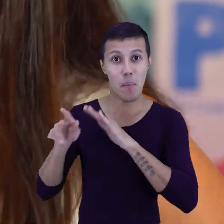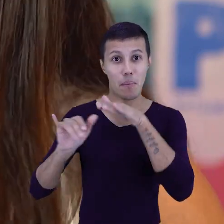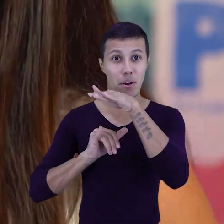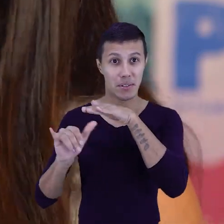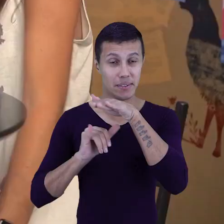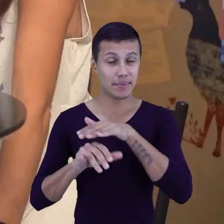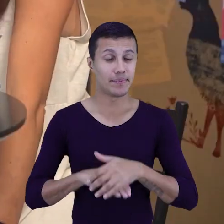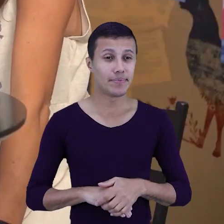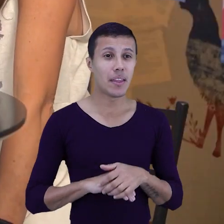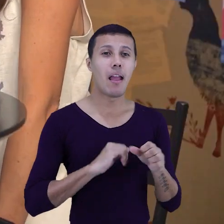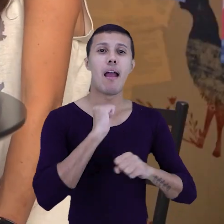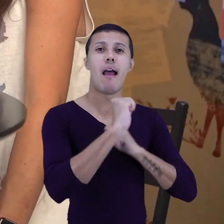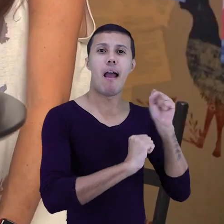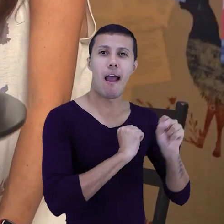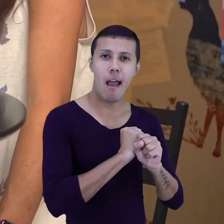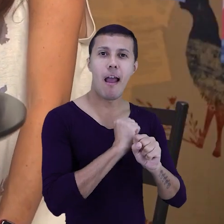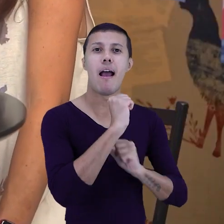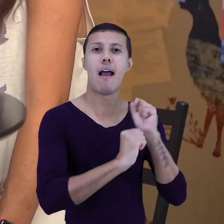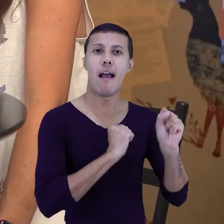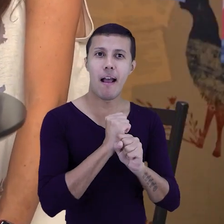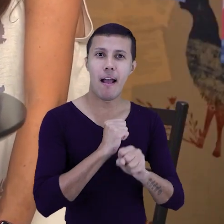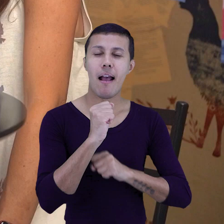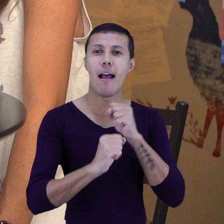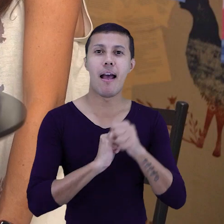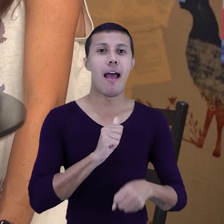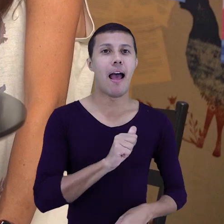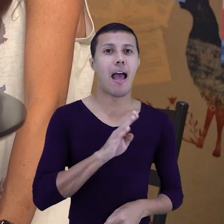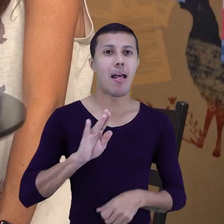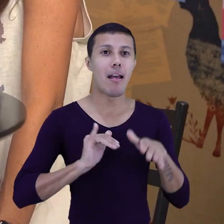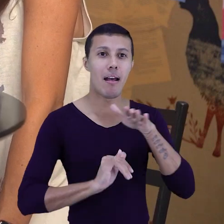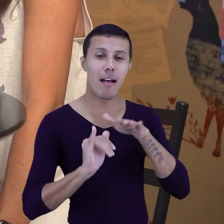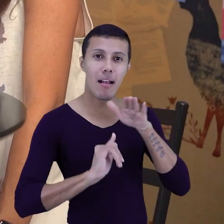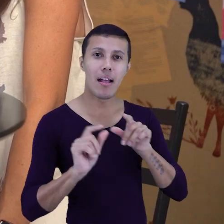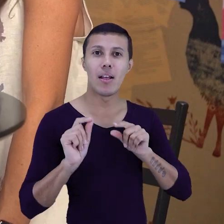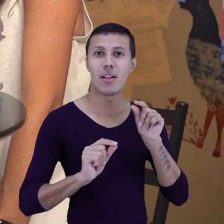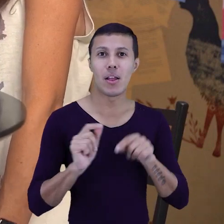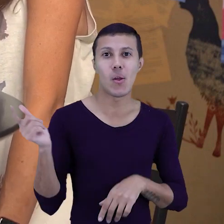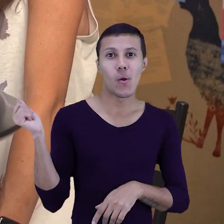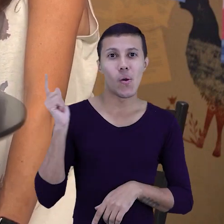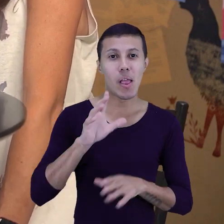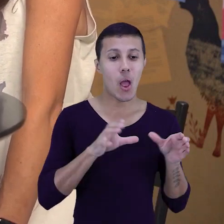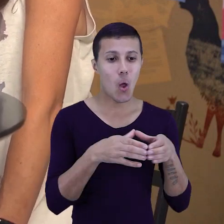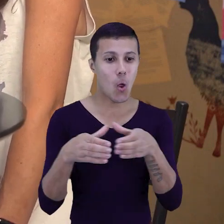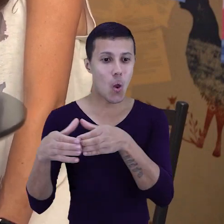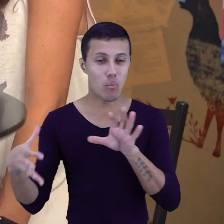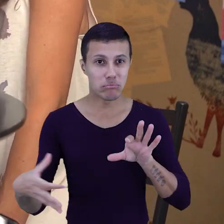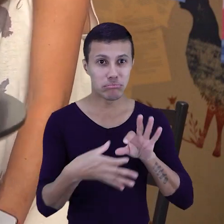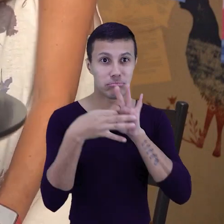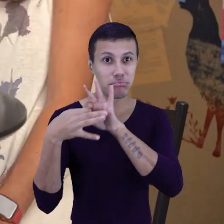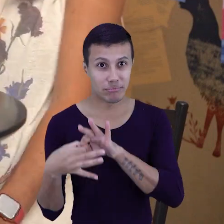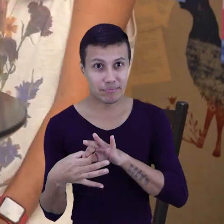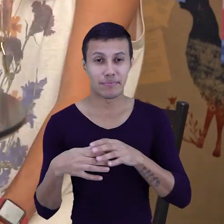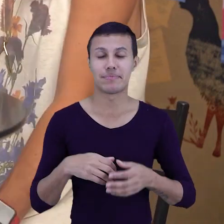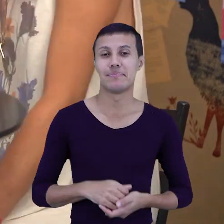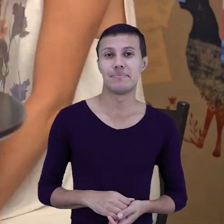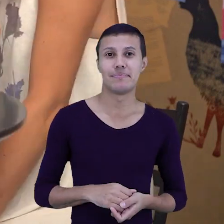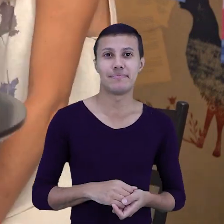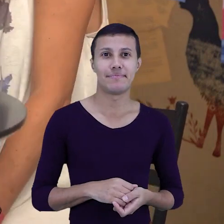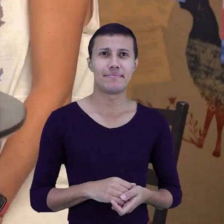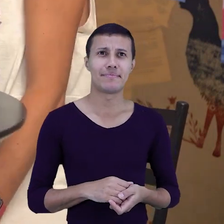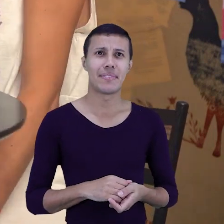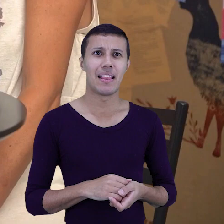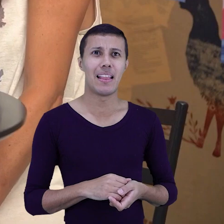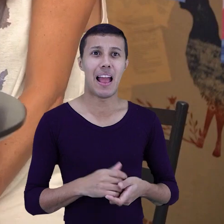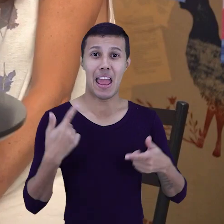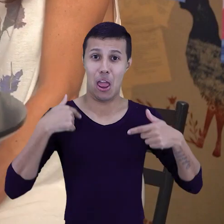das startups. Sim, a cada ano que passa, a B Startups consegue estar presente e trabalhando com mais comunidades.